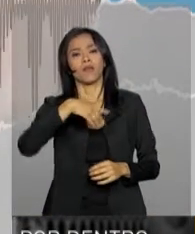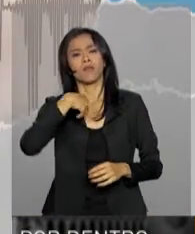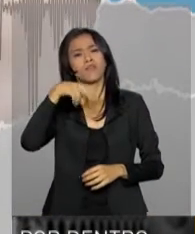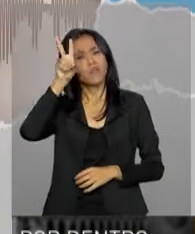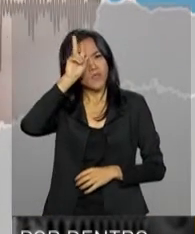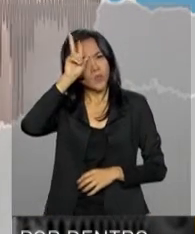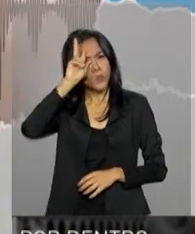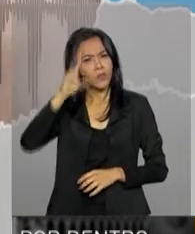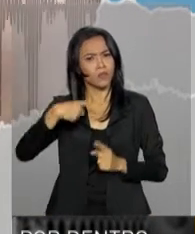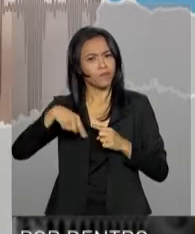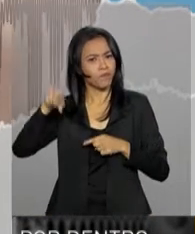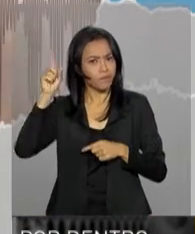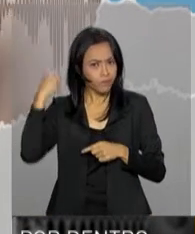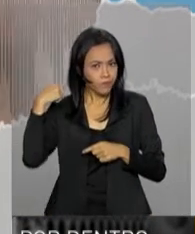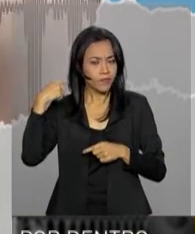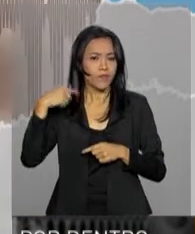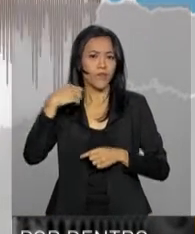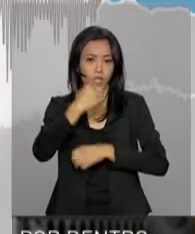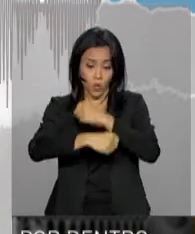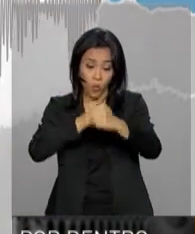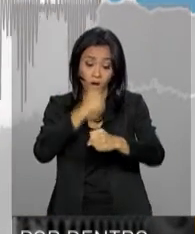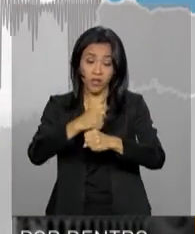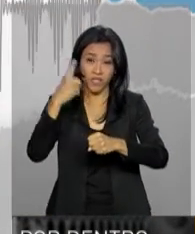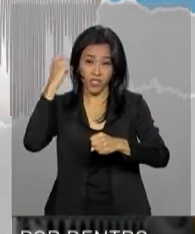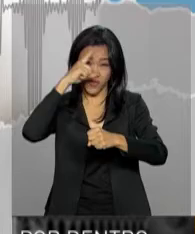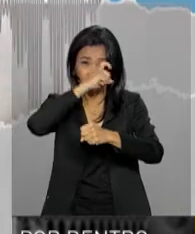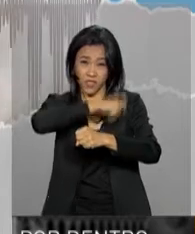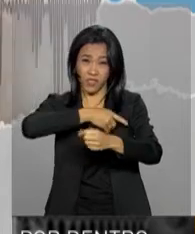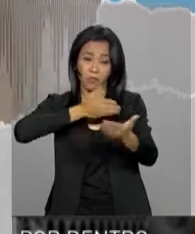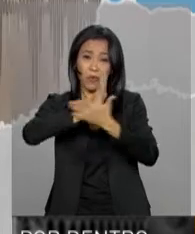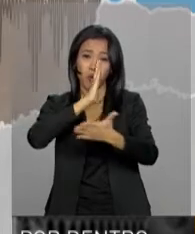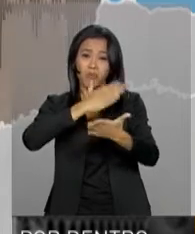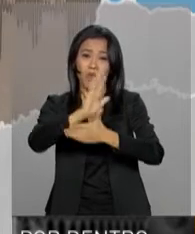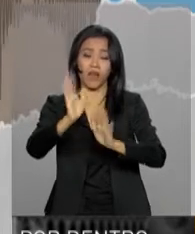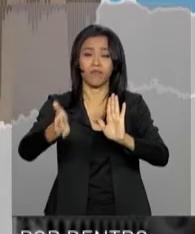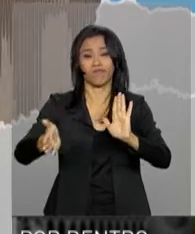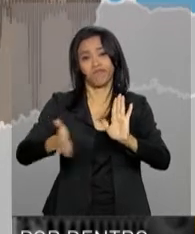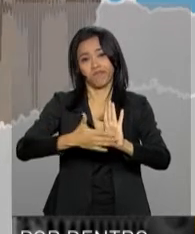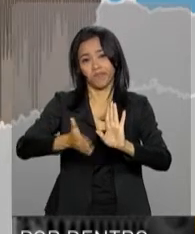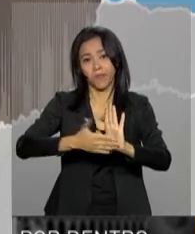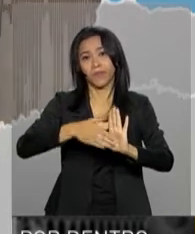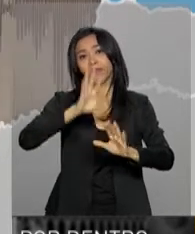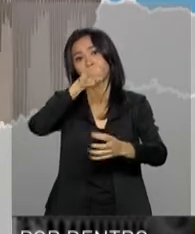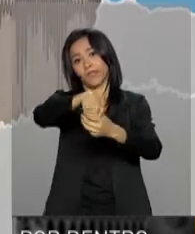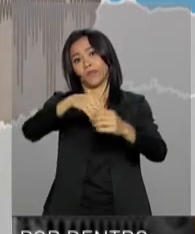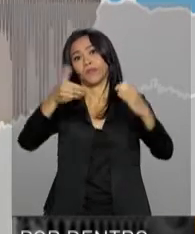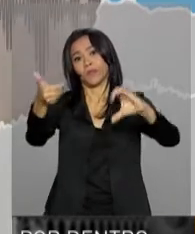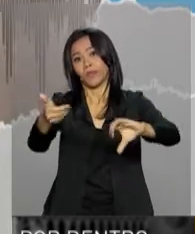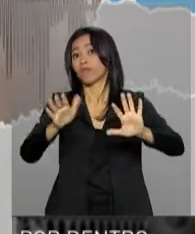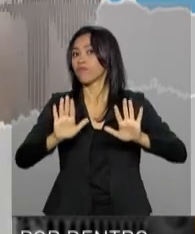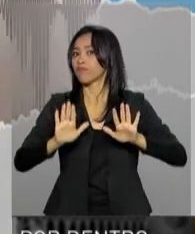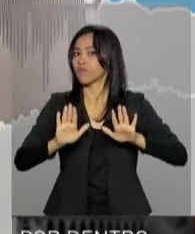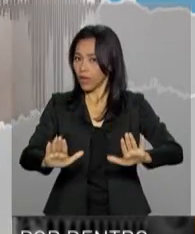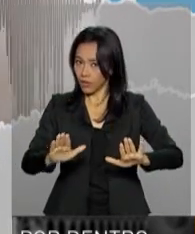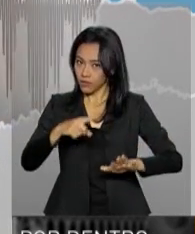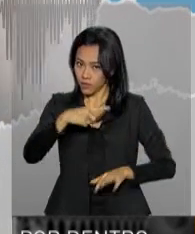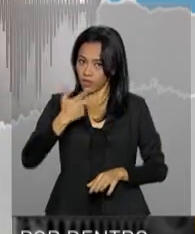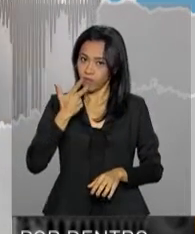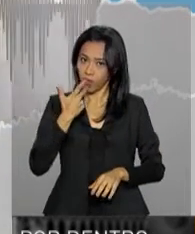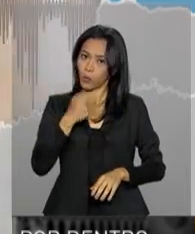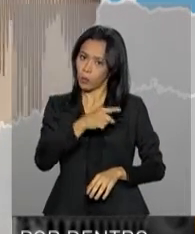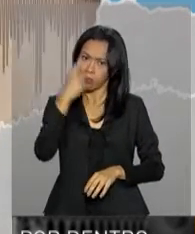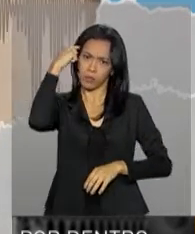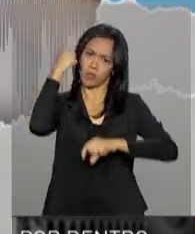reconheceu é que o ano eleitoral torna mais difícil a aprovação de projetos econômicos no congresso mas o senhor demonstrou otimismo